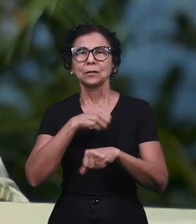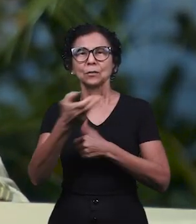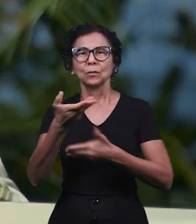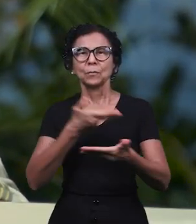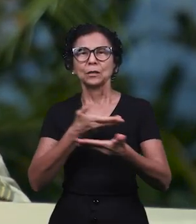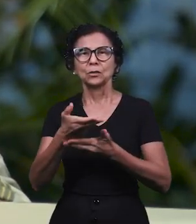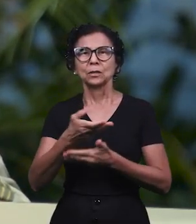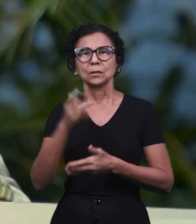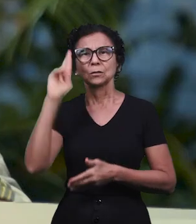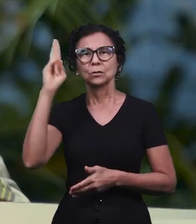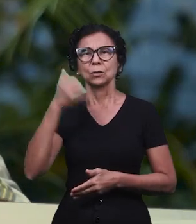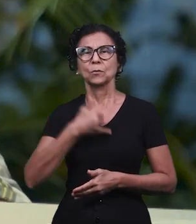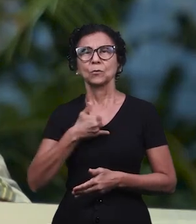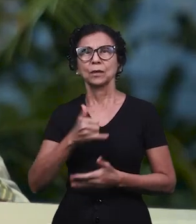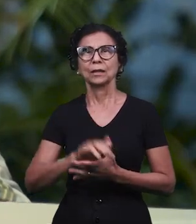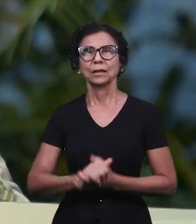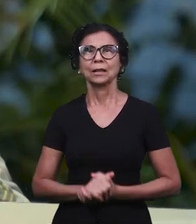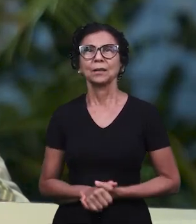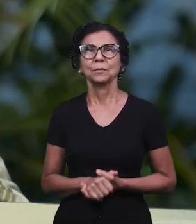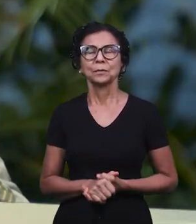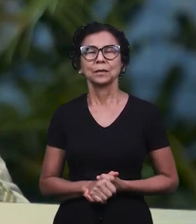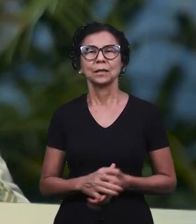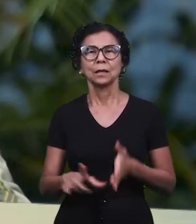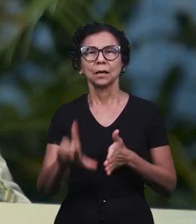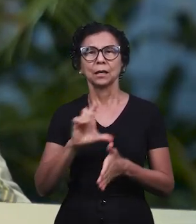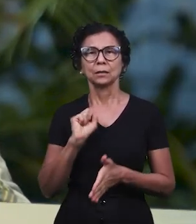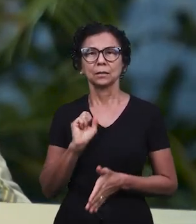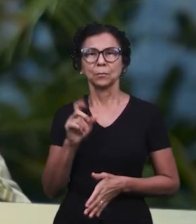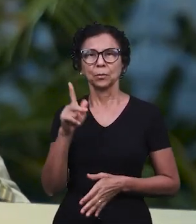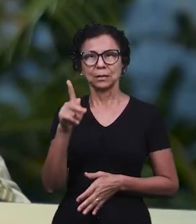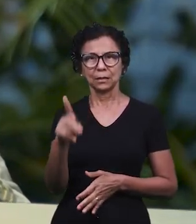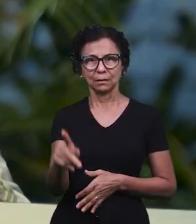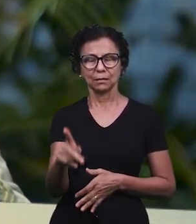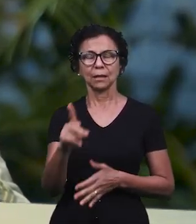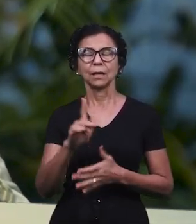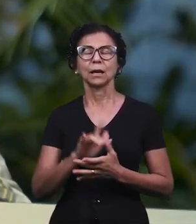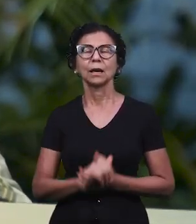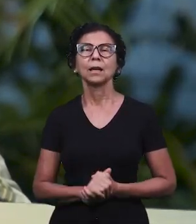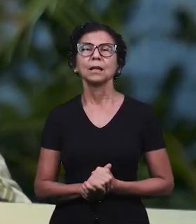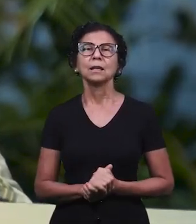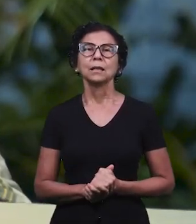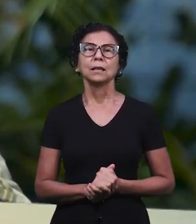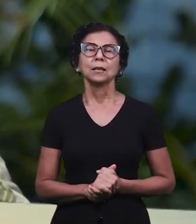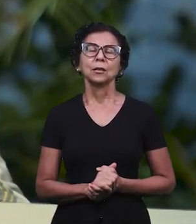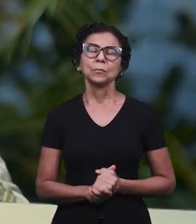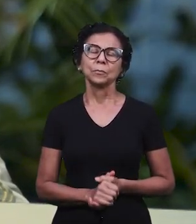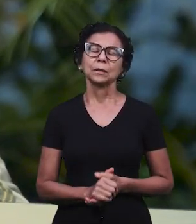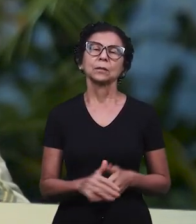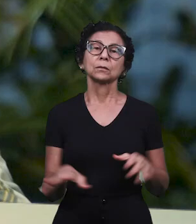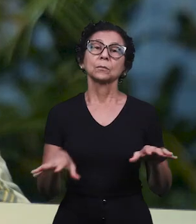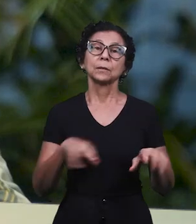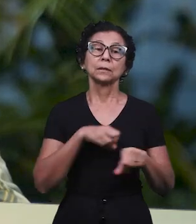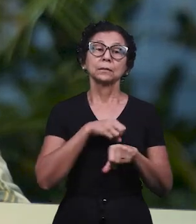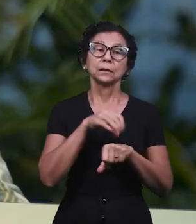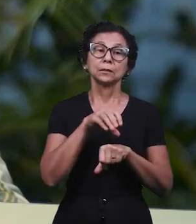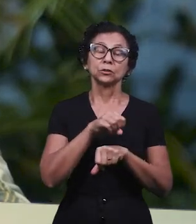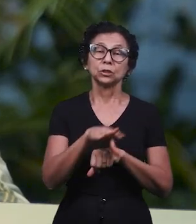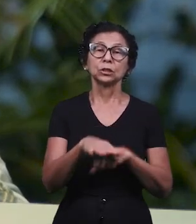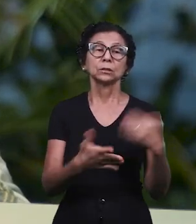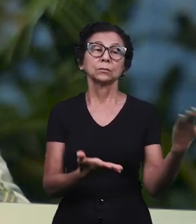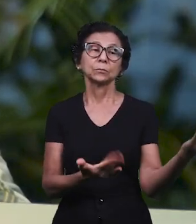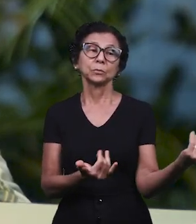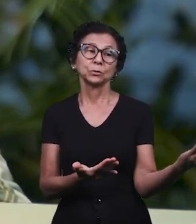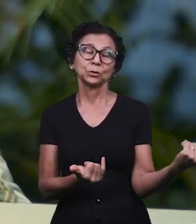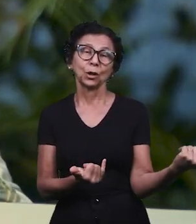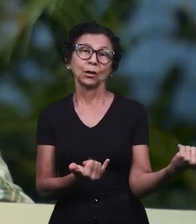eu aposentar, que eu deveria retribuir com essas orientações para a vida dos jovens, e o que chegar para